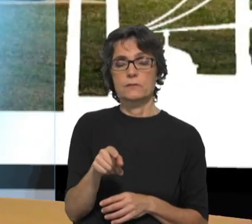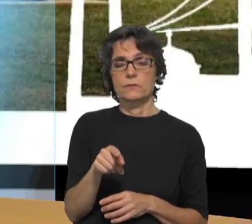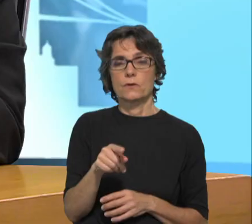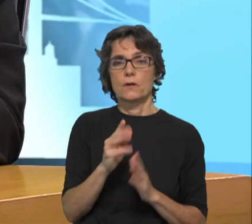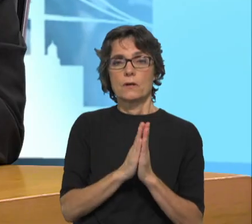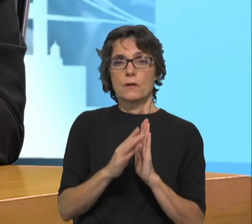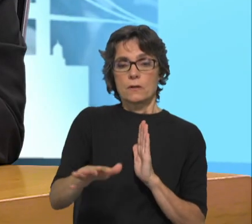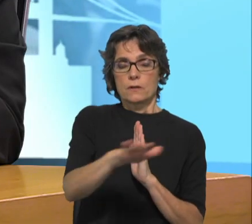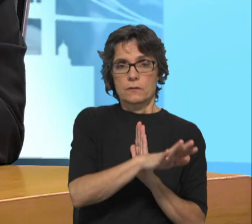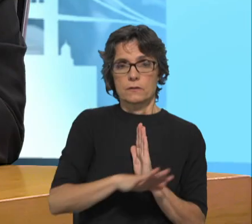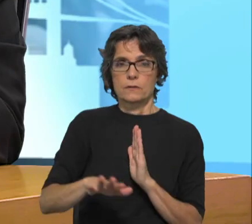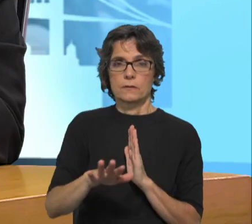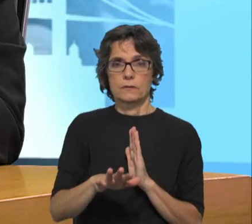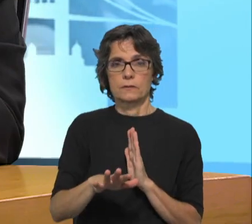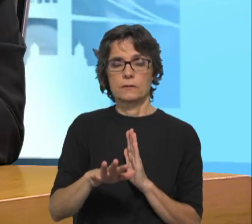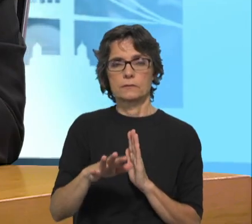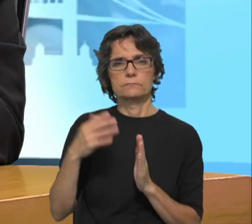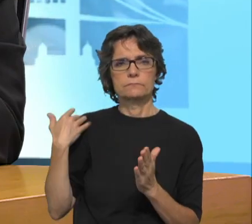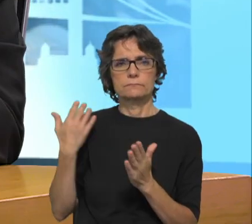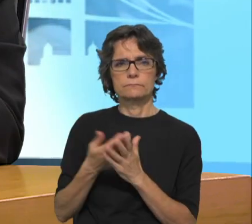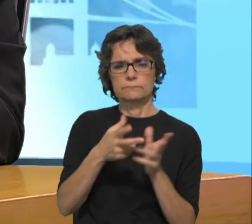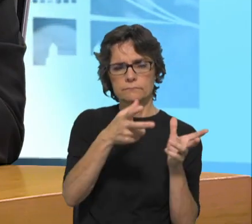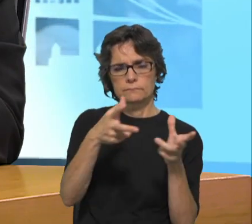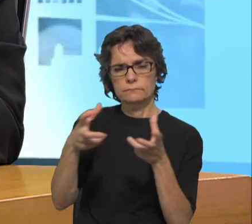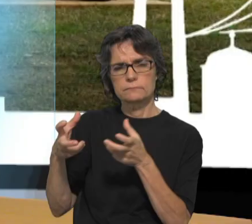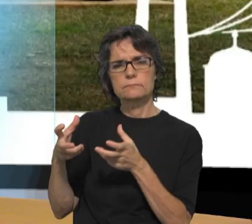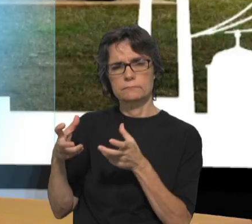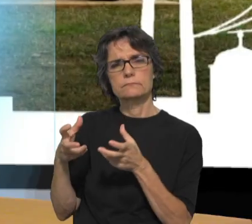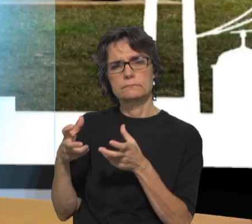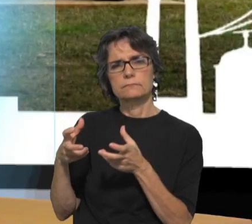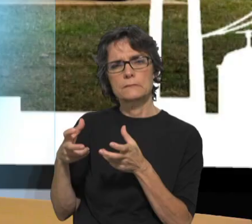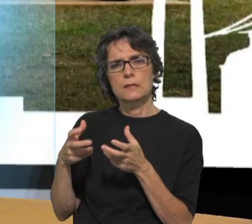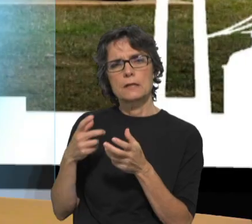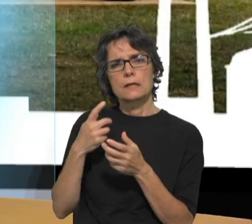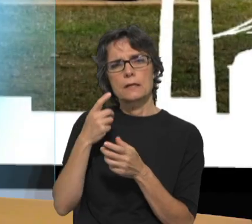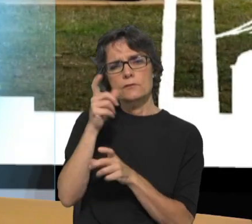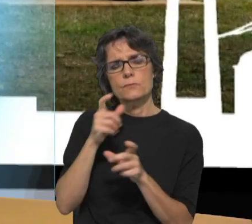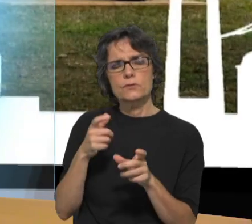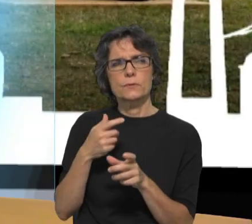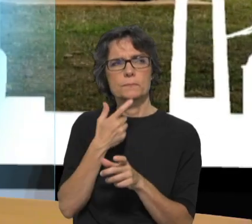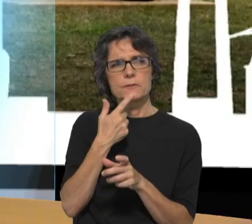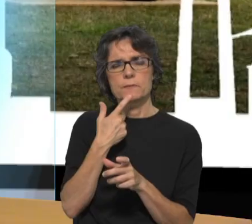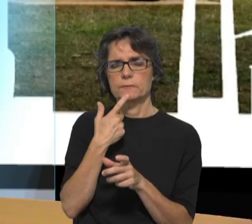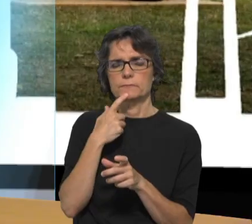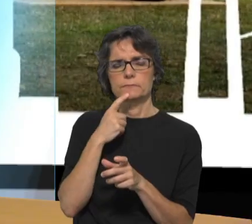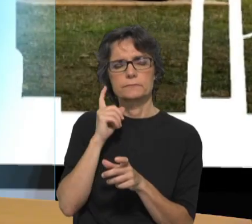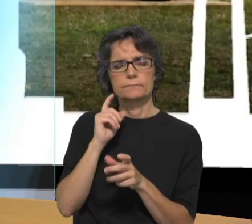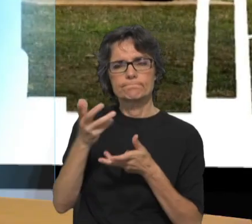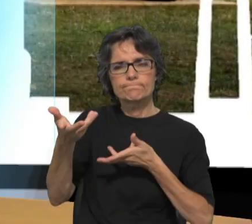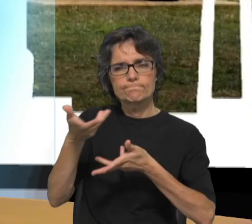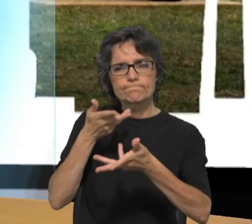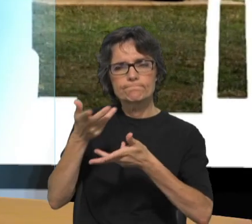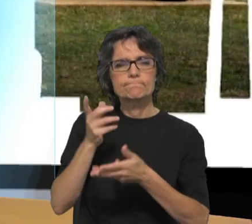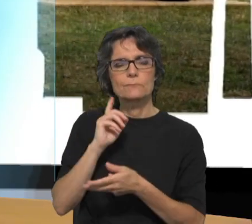está a fazer, se vai percebendo a importância da escuta e das pessoas se sentirem escutadas e reconhecidas naquilo que querem contribuir